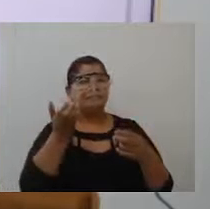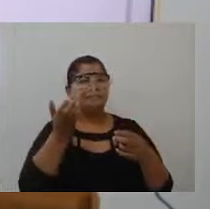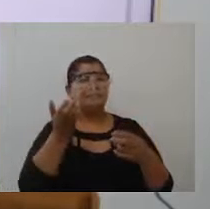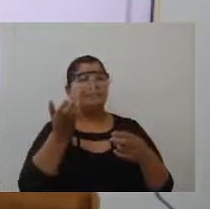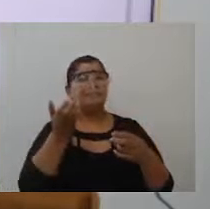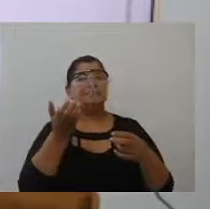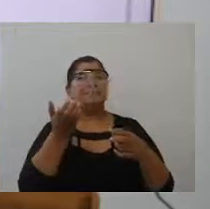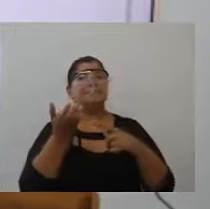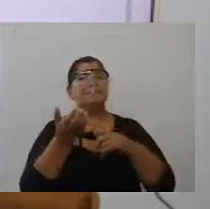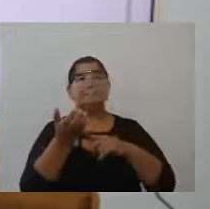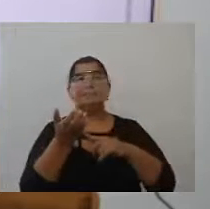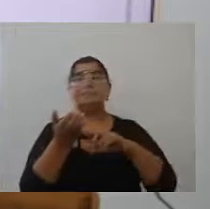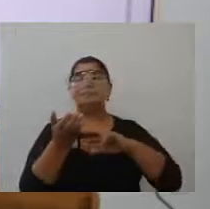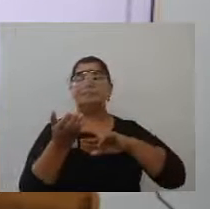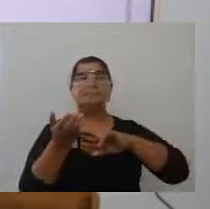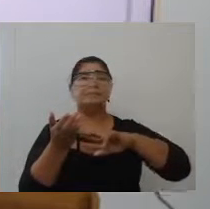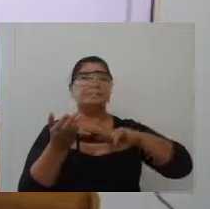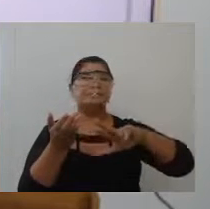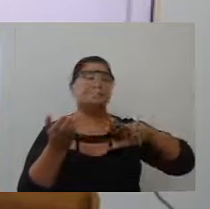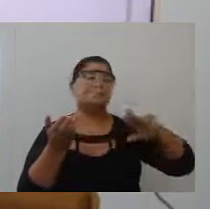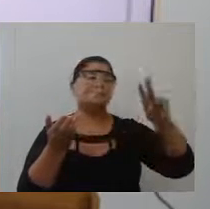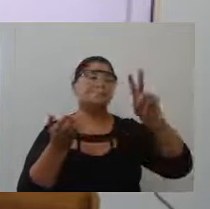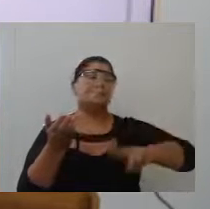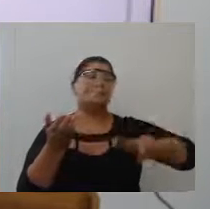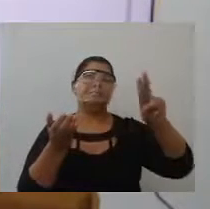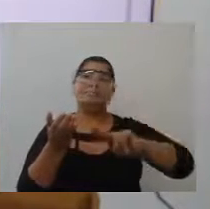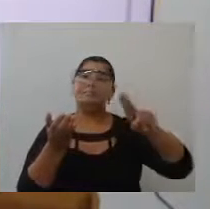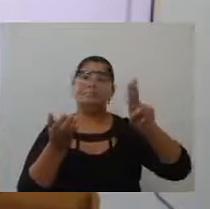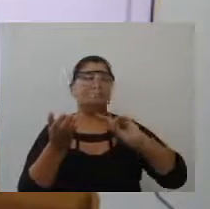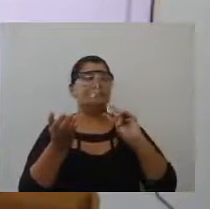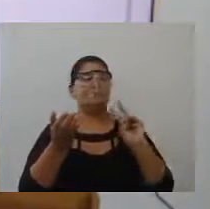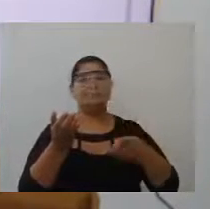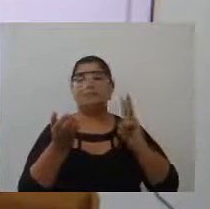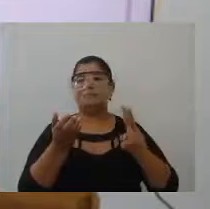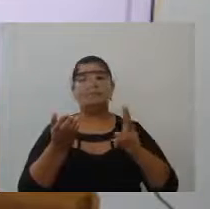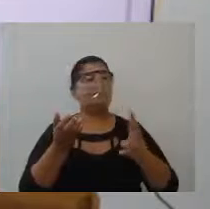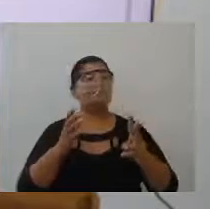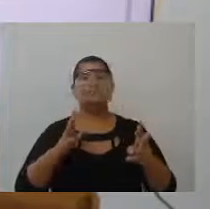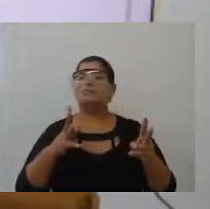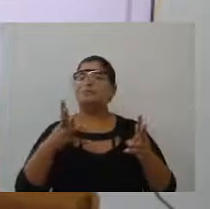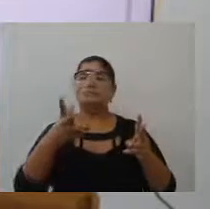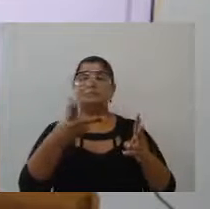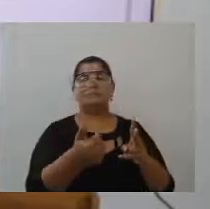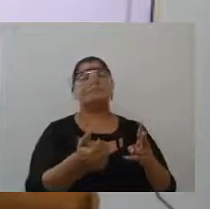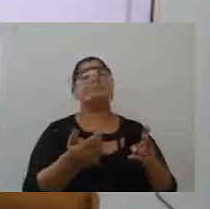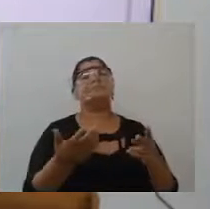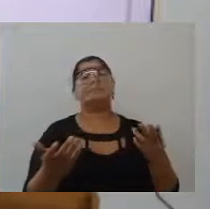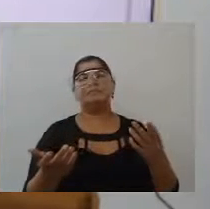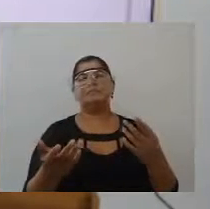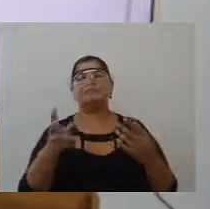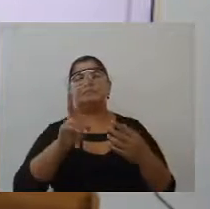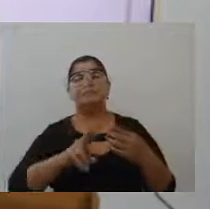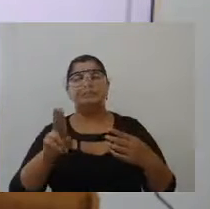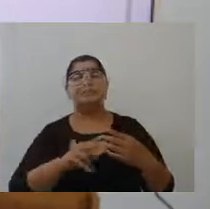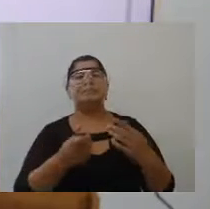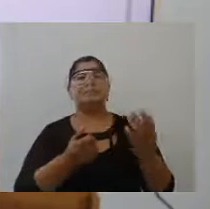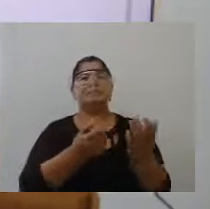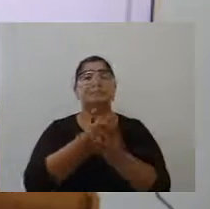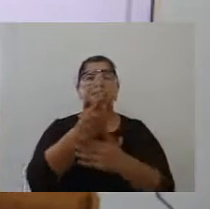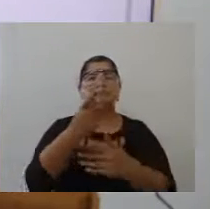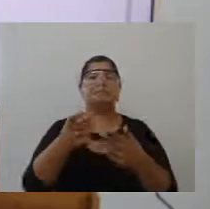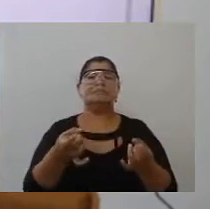é feito em larga escala. Nós usamos o celular para tudo, né? Para tudo. A gente usa para comprar, a gente